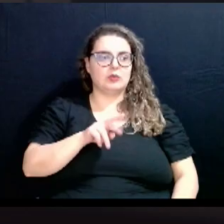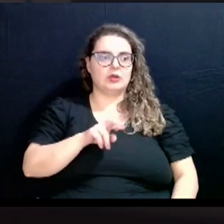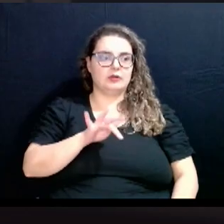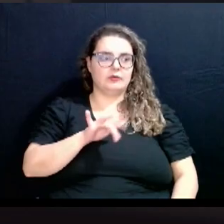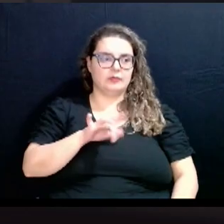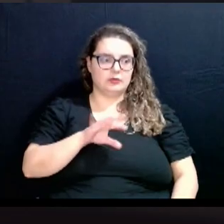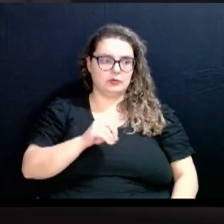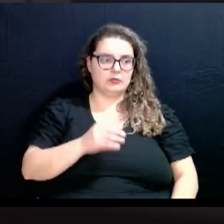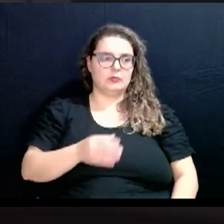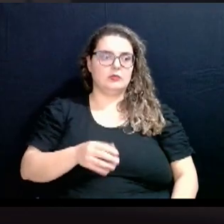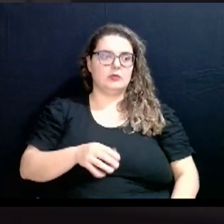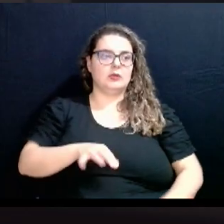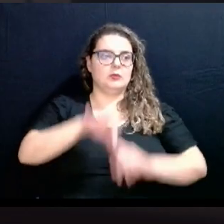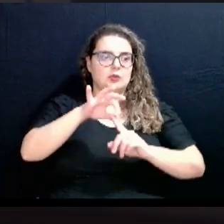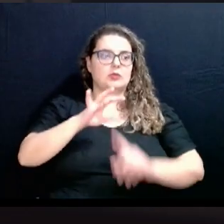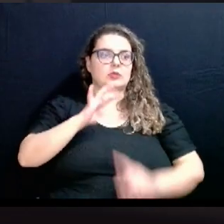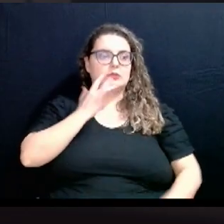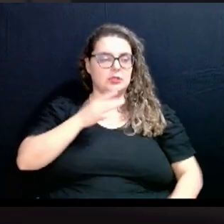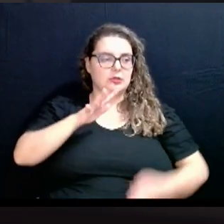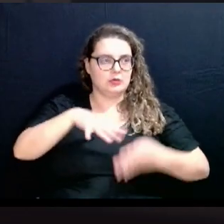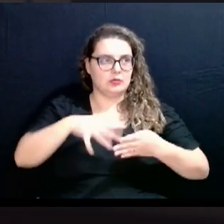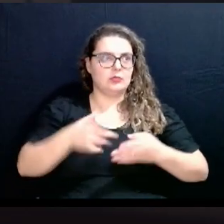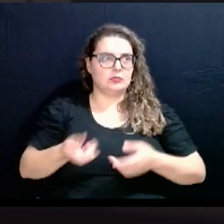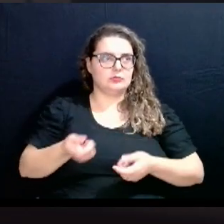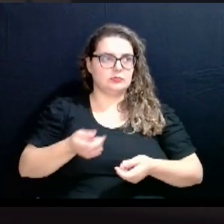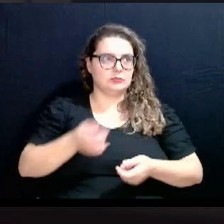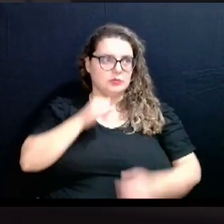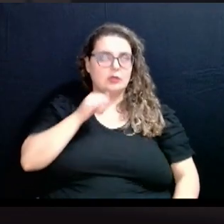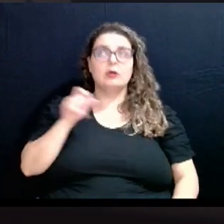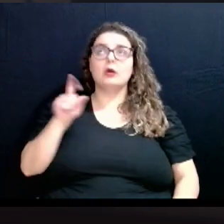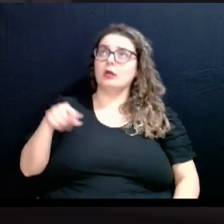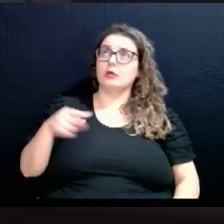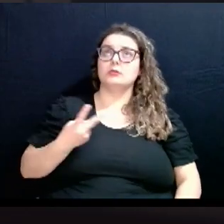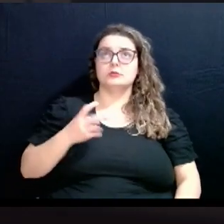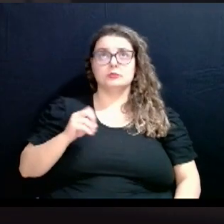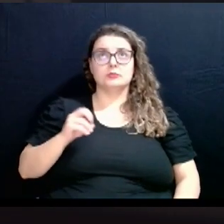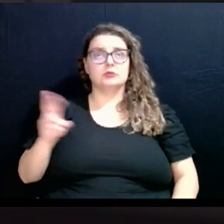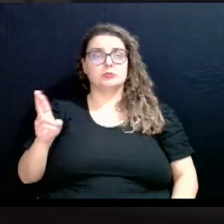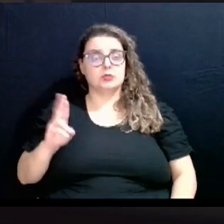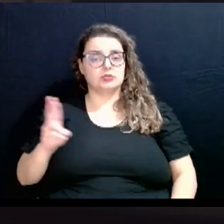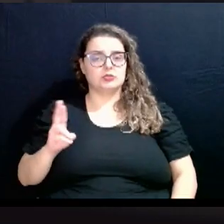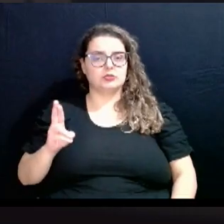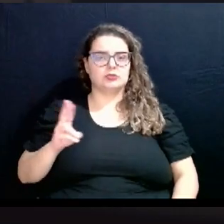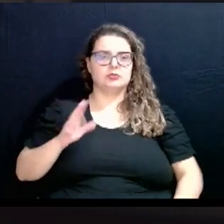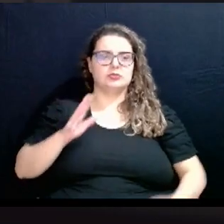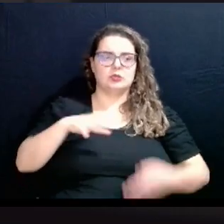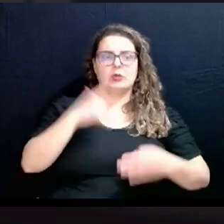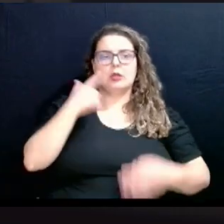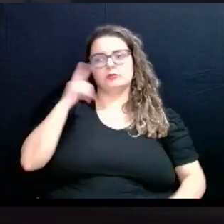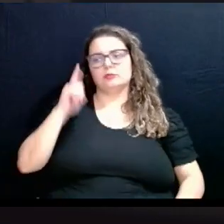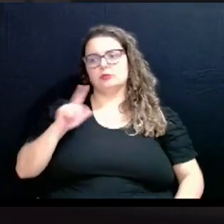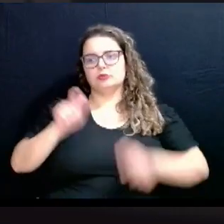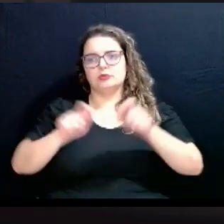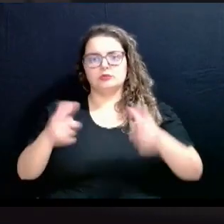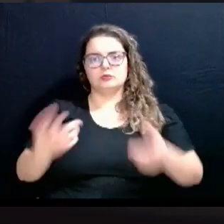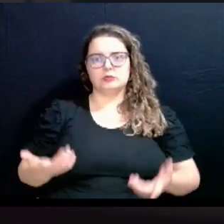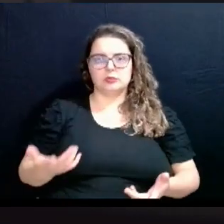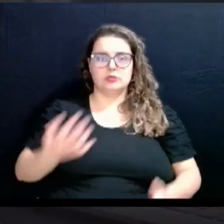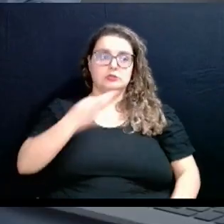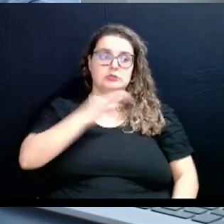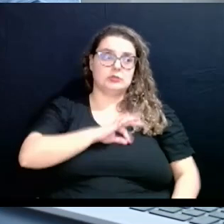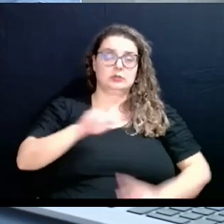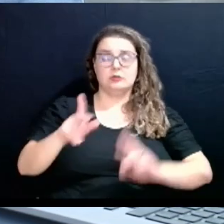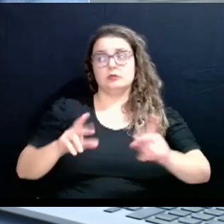esse mês para priorizar a conta de energia. Se você gasta aí R$200 na sua conta de energia, claro, as pessoas